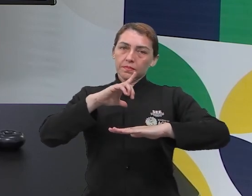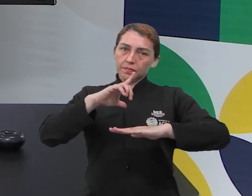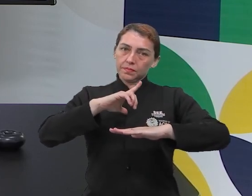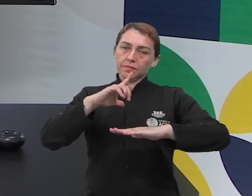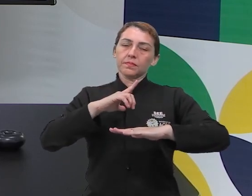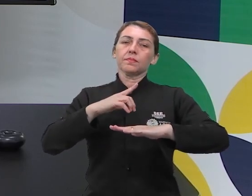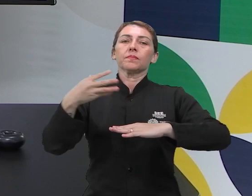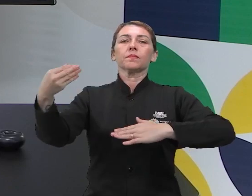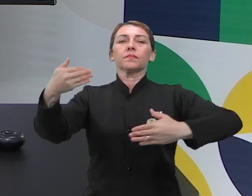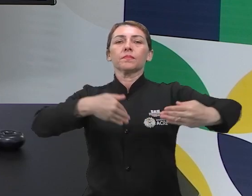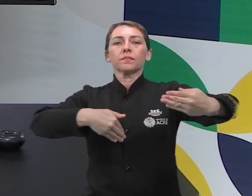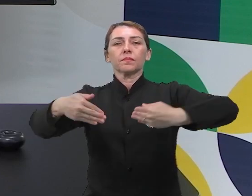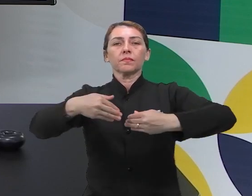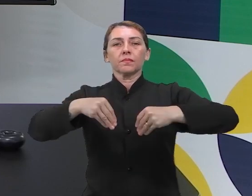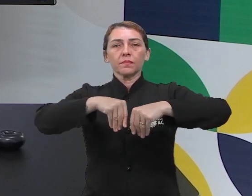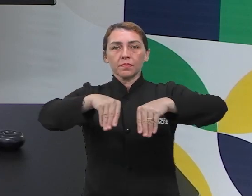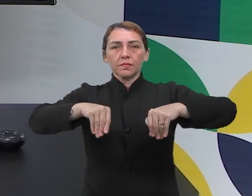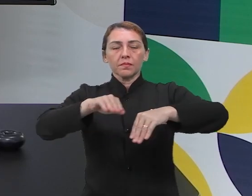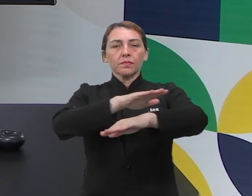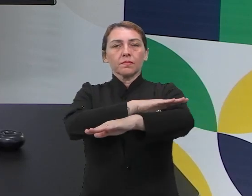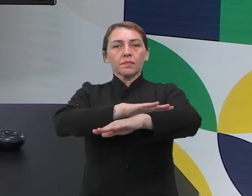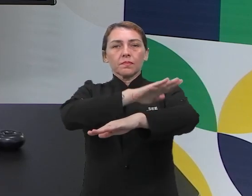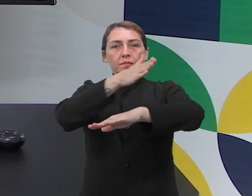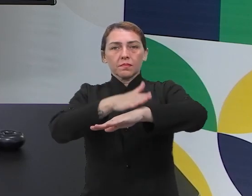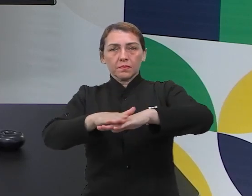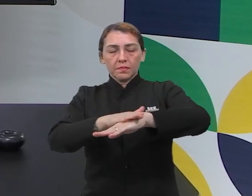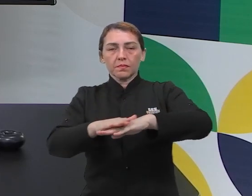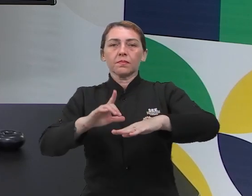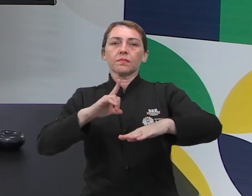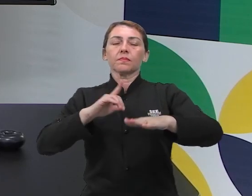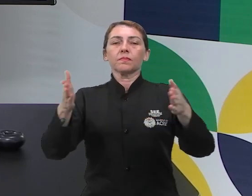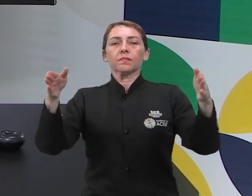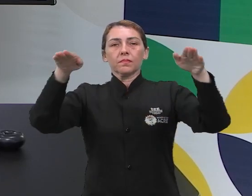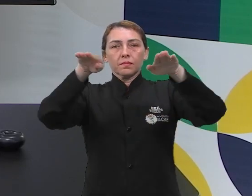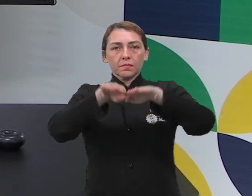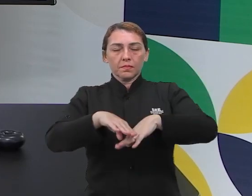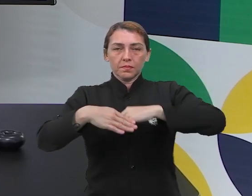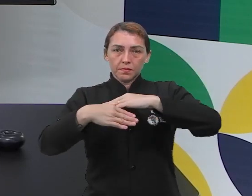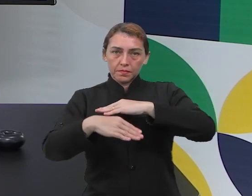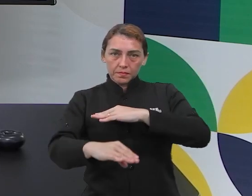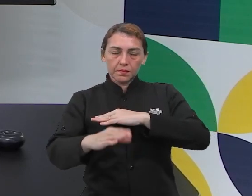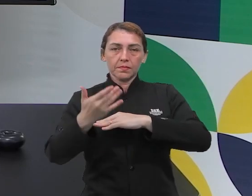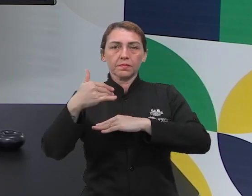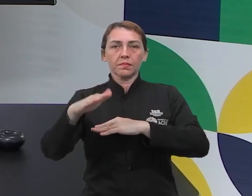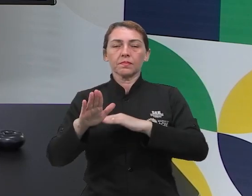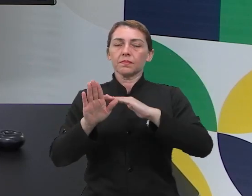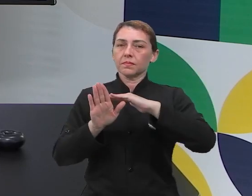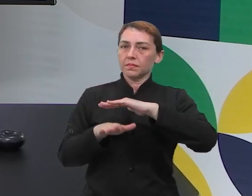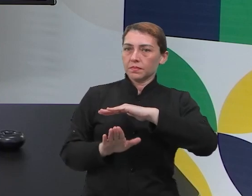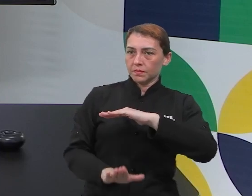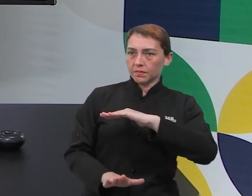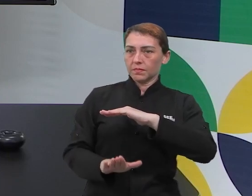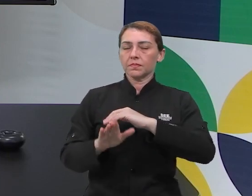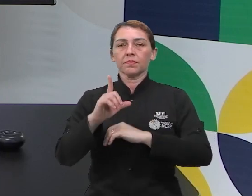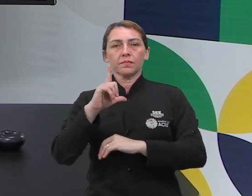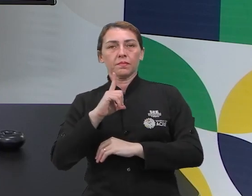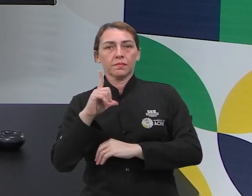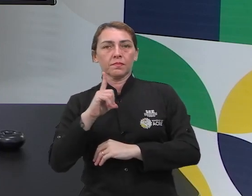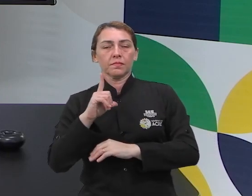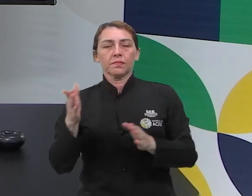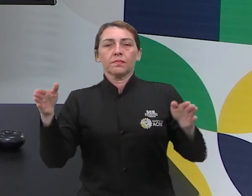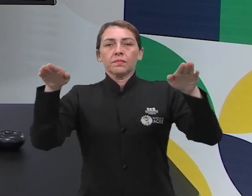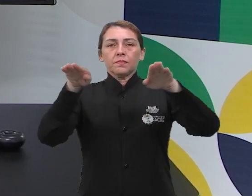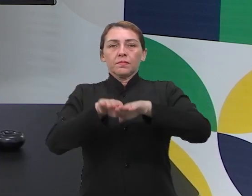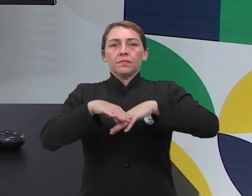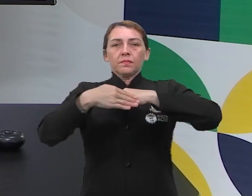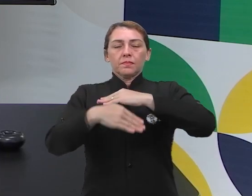a sedimentação ali do planalto, e nós temos aí a depressão, que são as áreas mais rebaixadas, tá? E nós temos a depressão